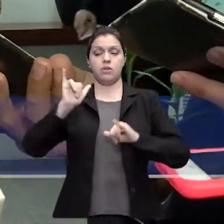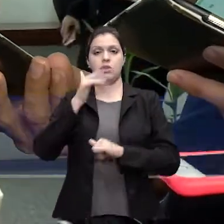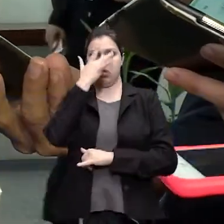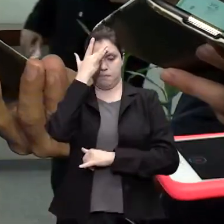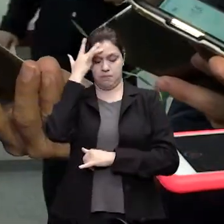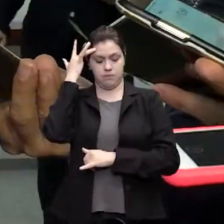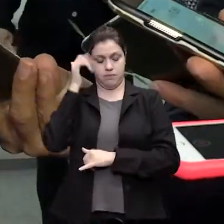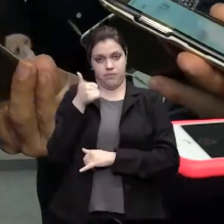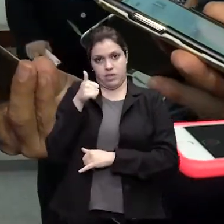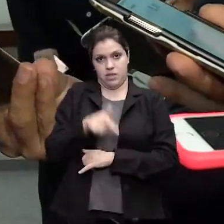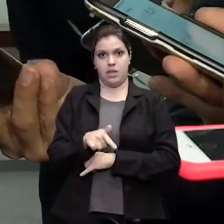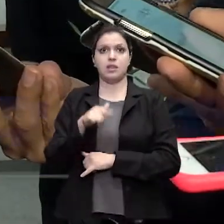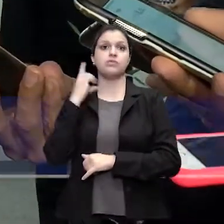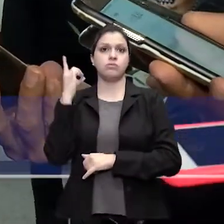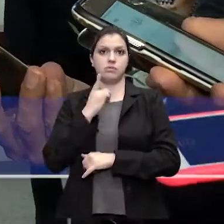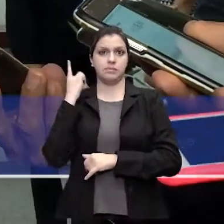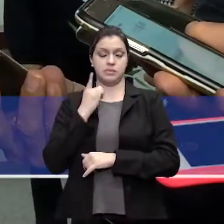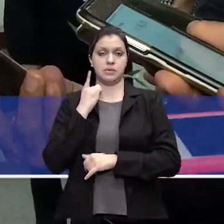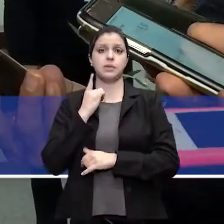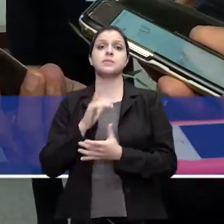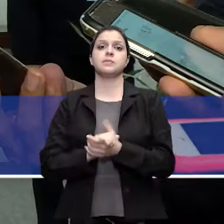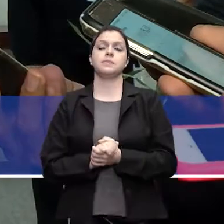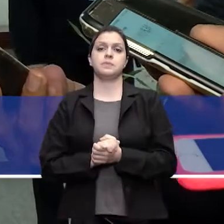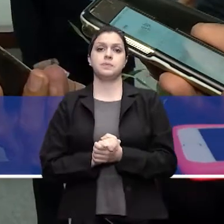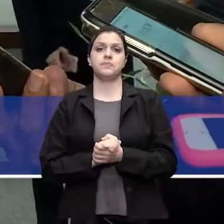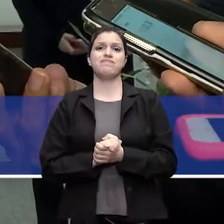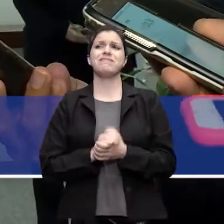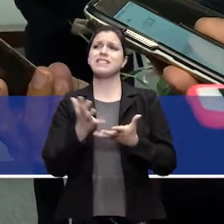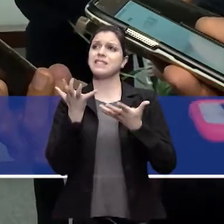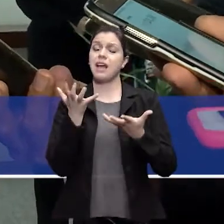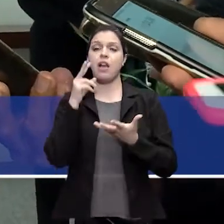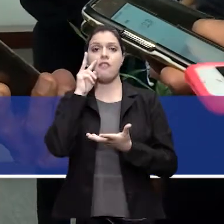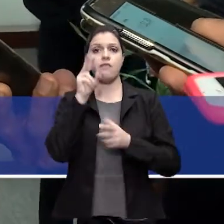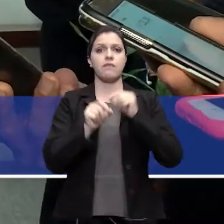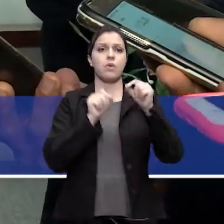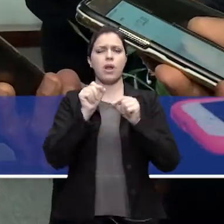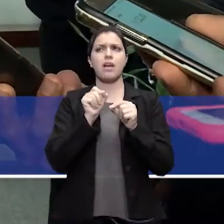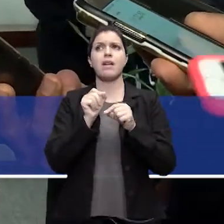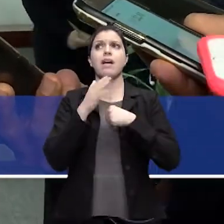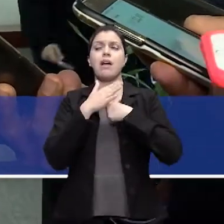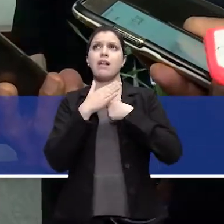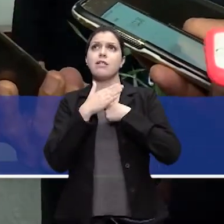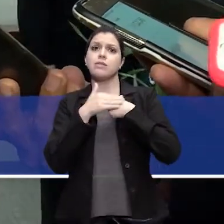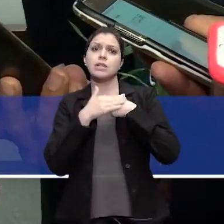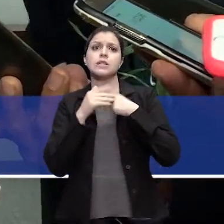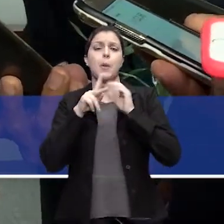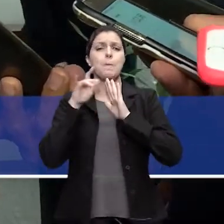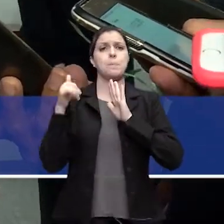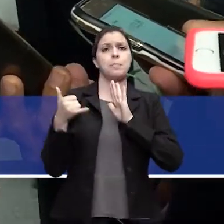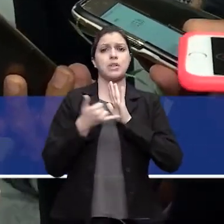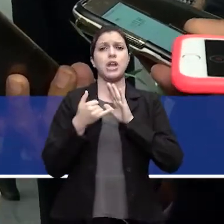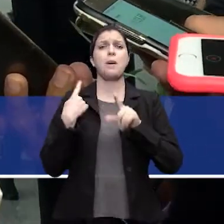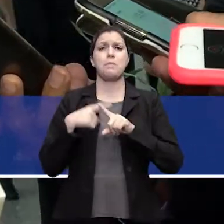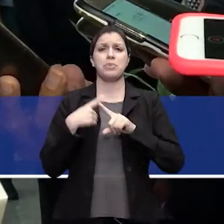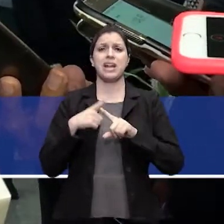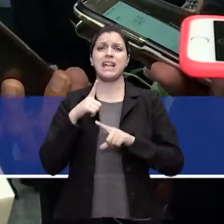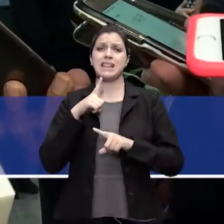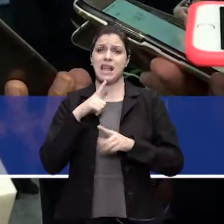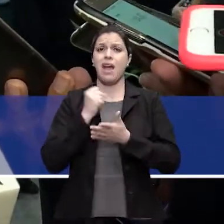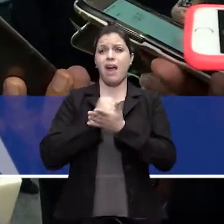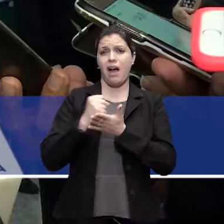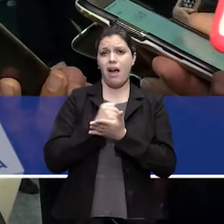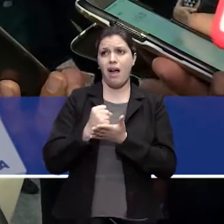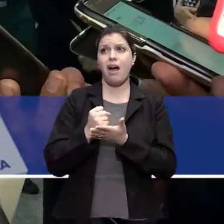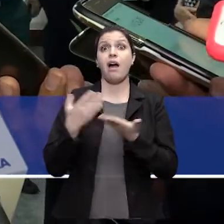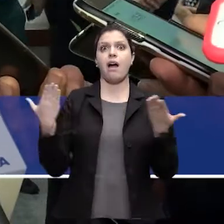reunião com 17 senhores deputados, que a gente veja bem, com muito carinho, esse projeto,